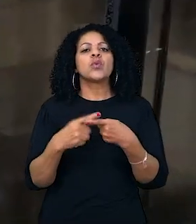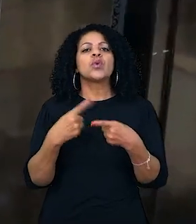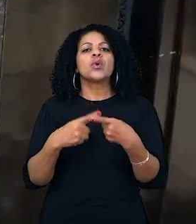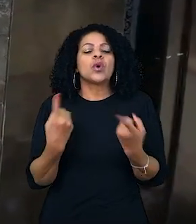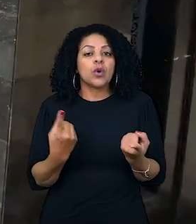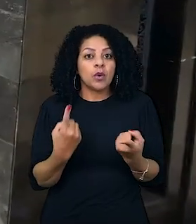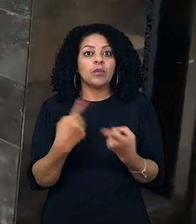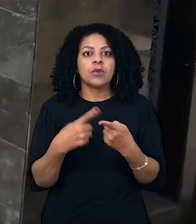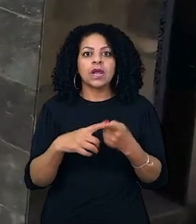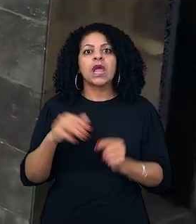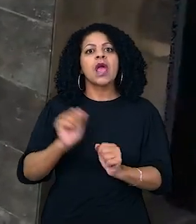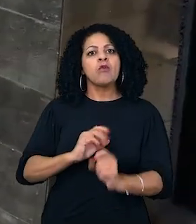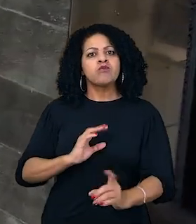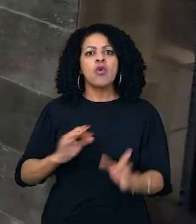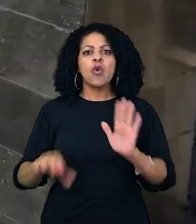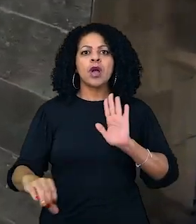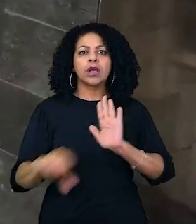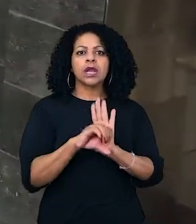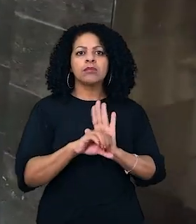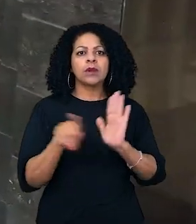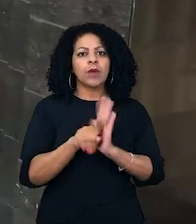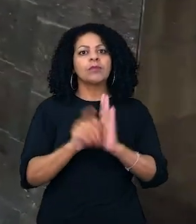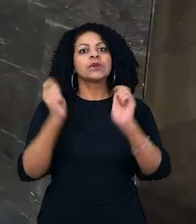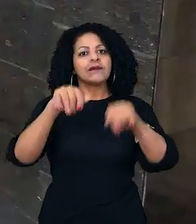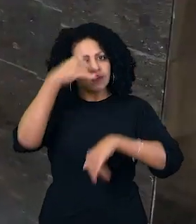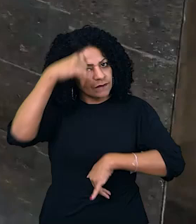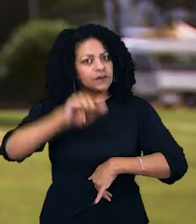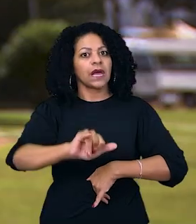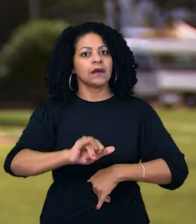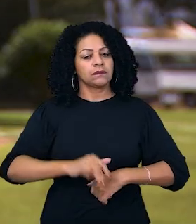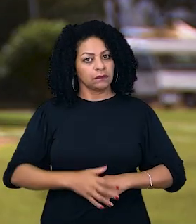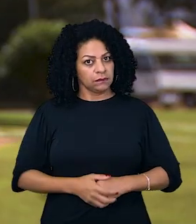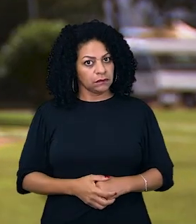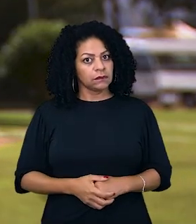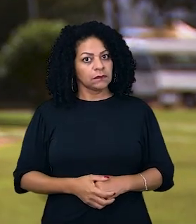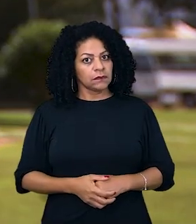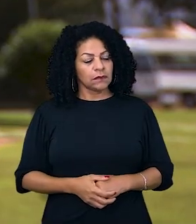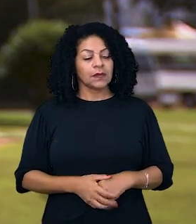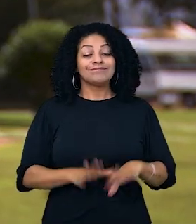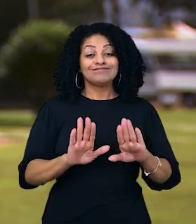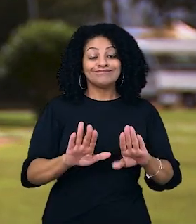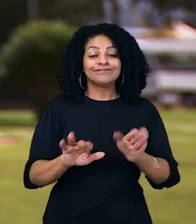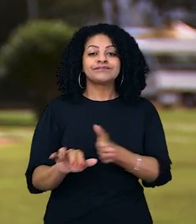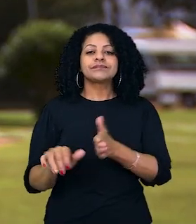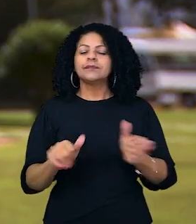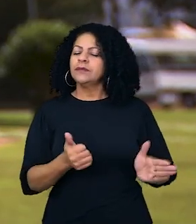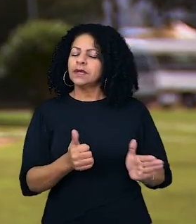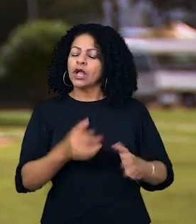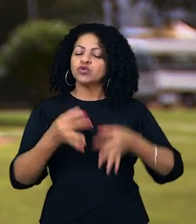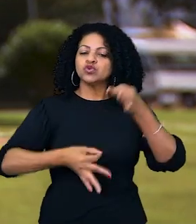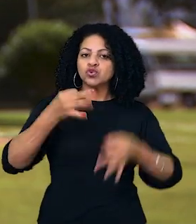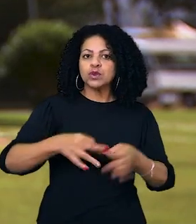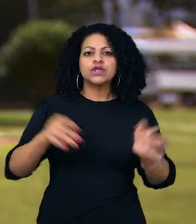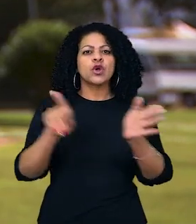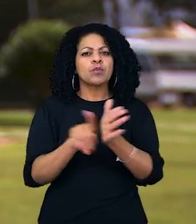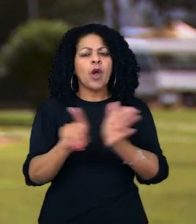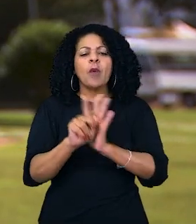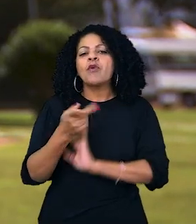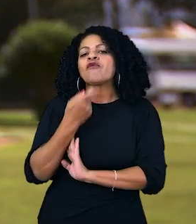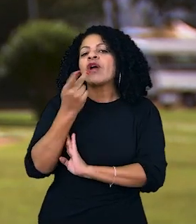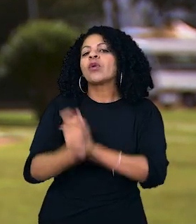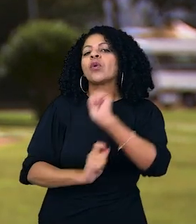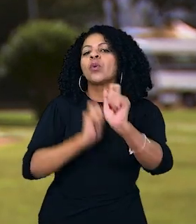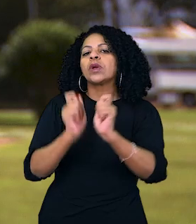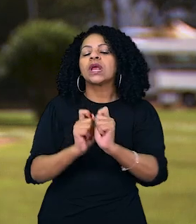com o argumento de que o crime poderia ter sido evitado. Apesar de o juízo de primeiro grau ter declarado que a Justiça